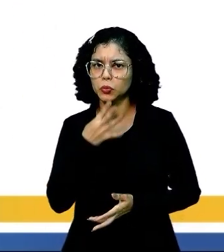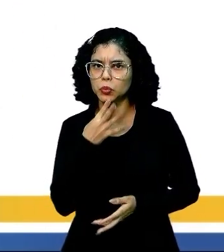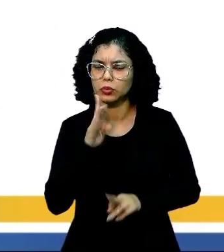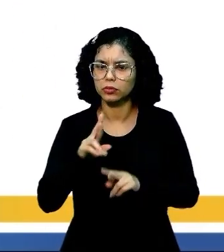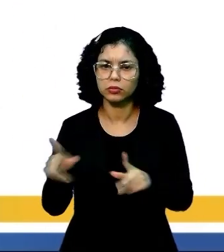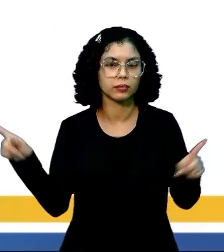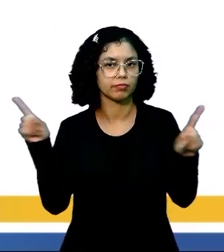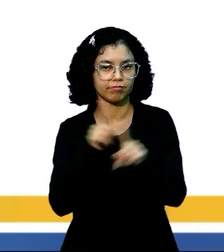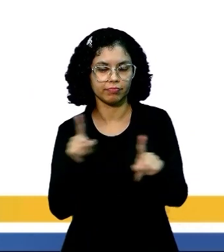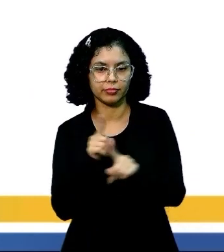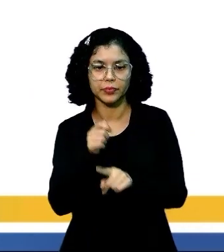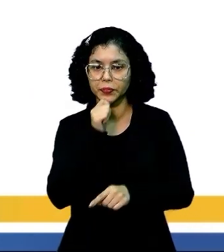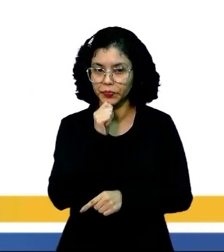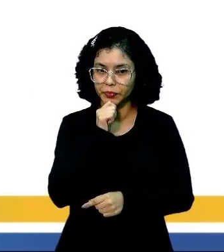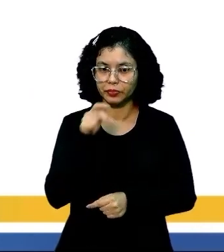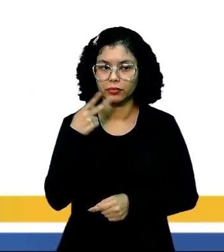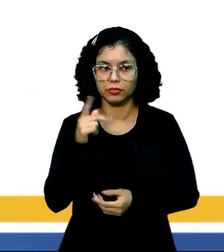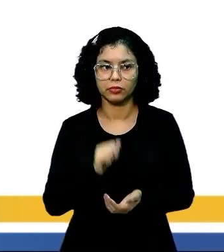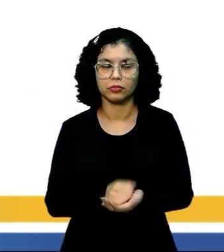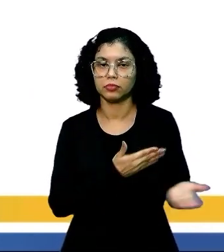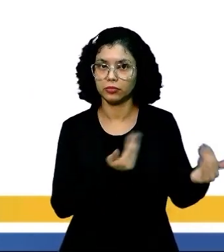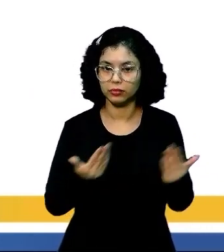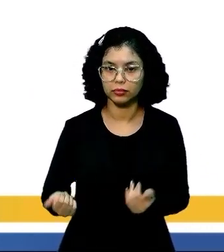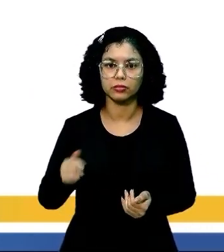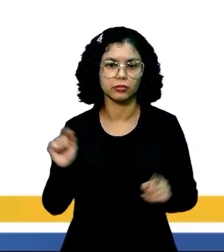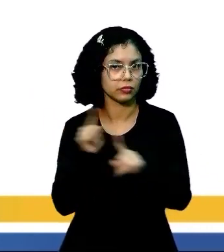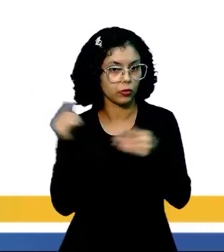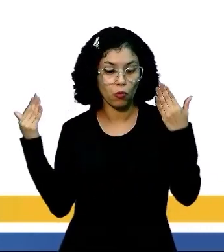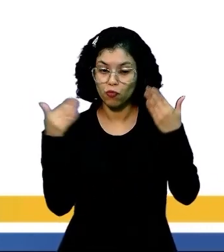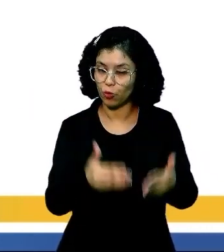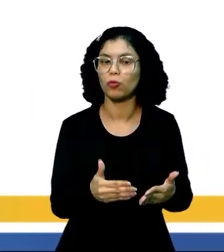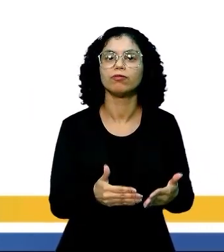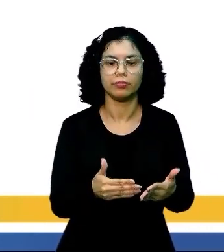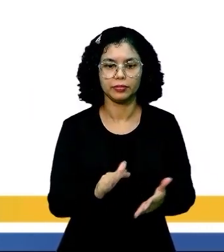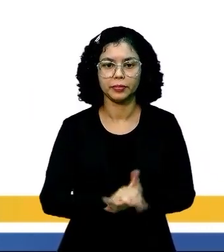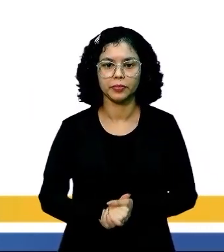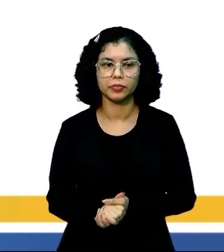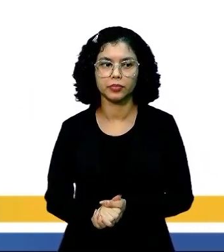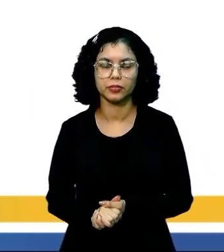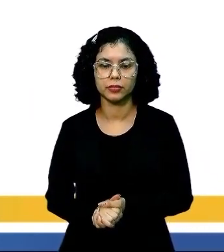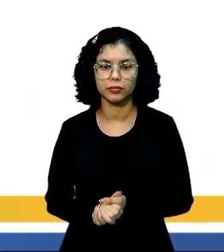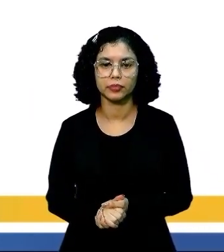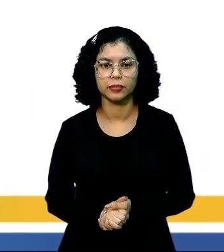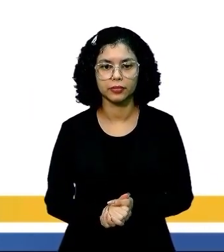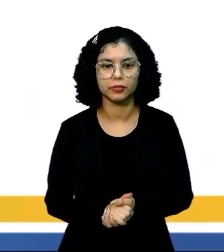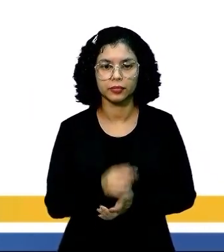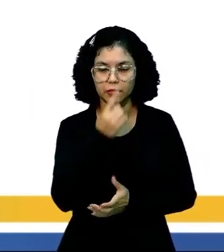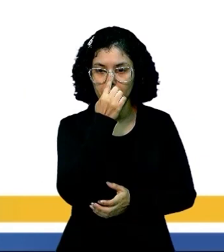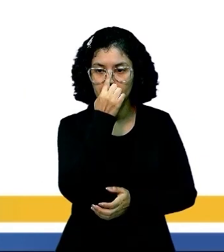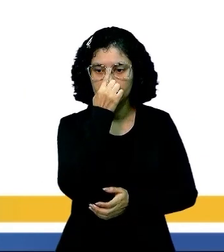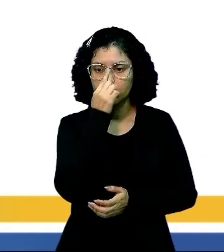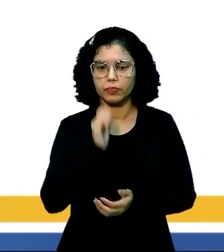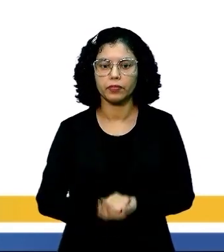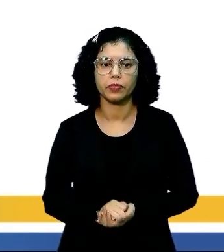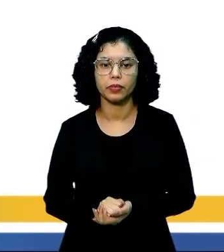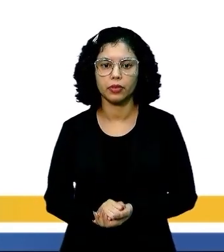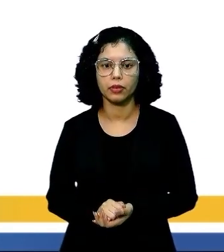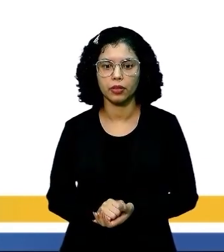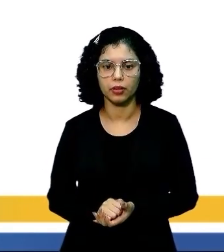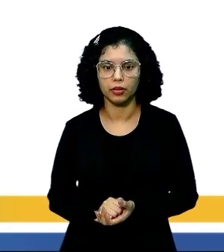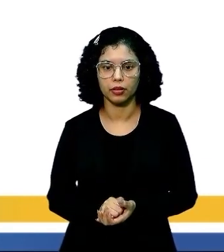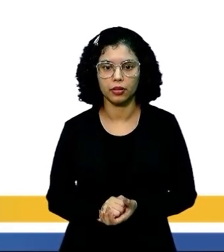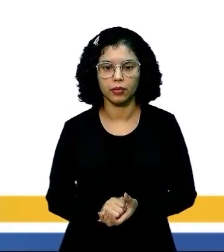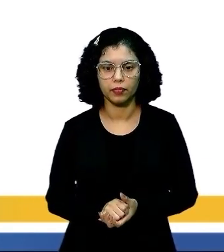lugares? Não, apesar de falar lá que muitos jovens viajam, mas não é o objetivo dos jovens, né? Lá no último, está deixando bem claro que o objetivo não